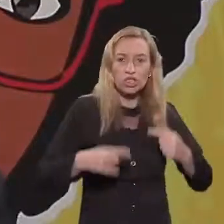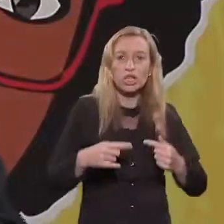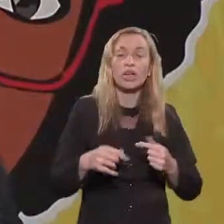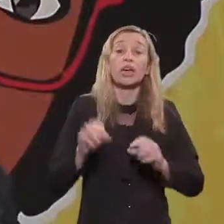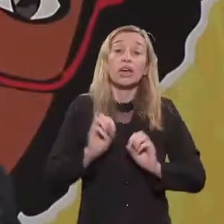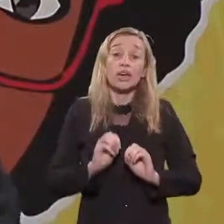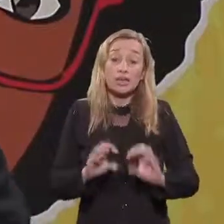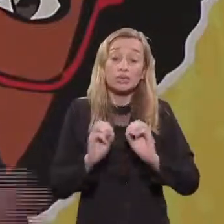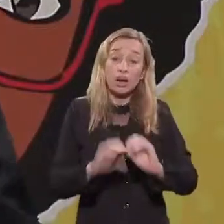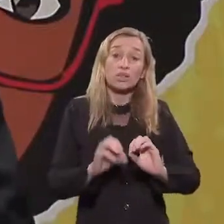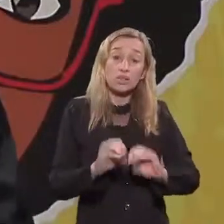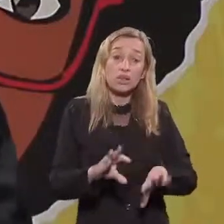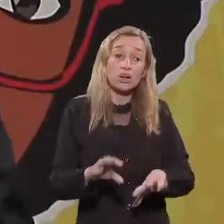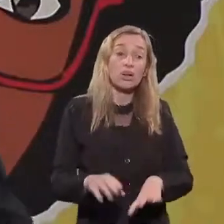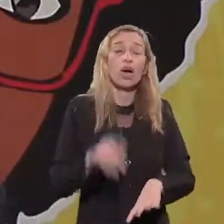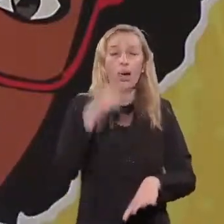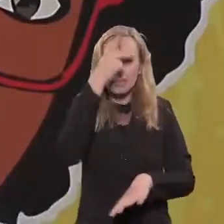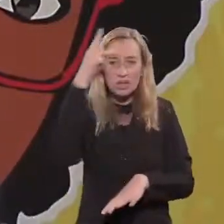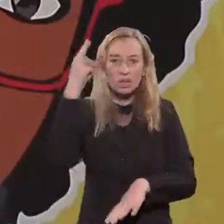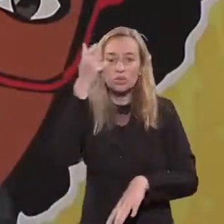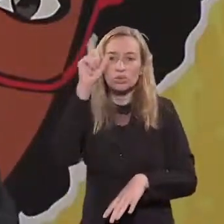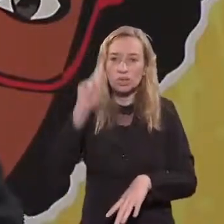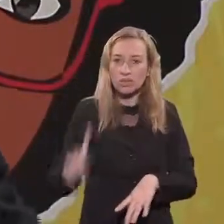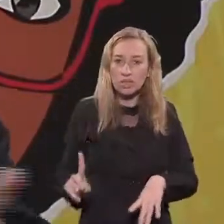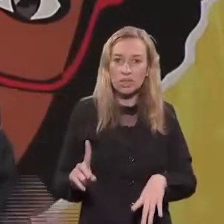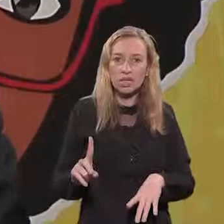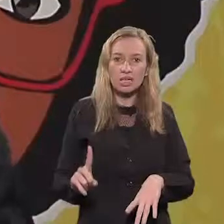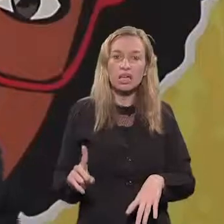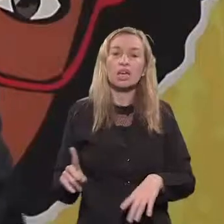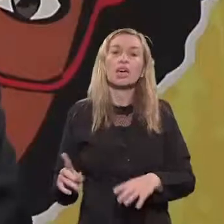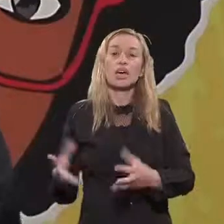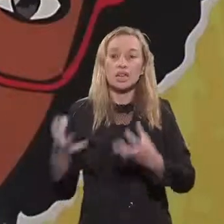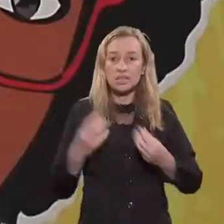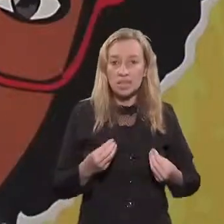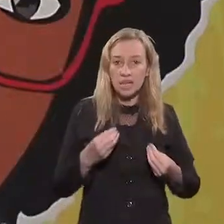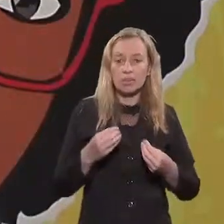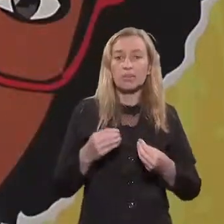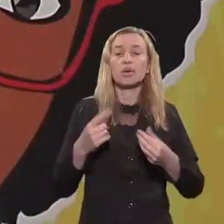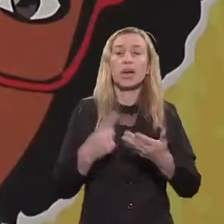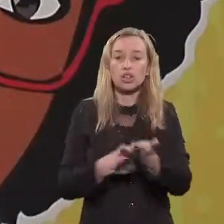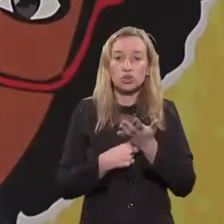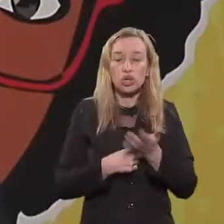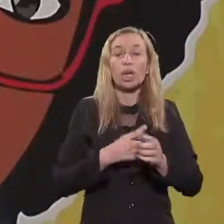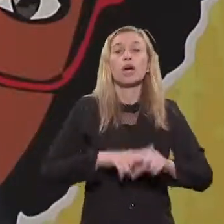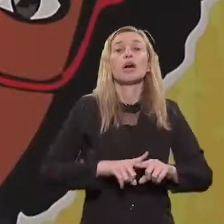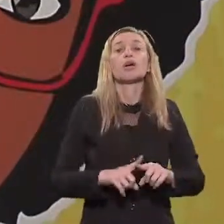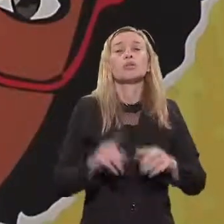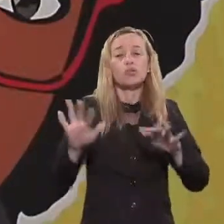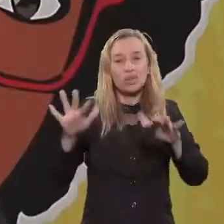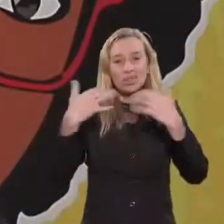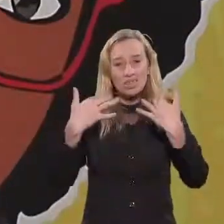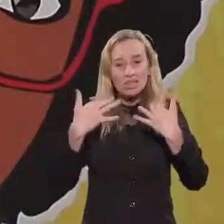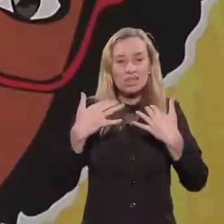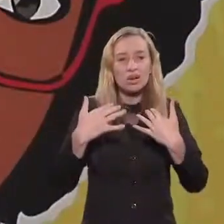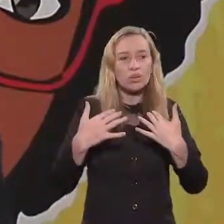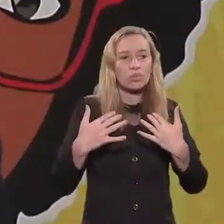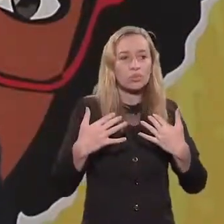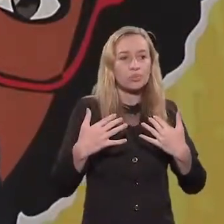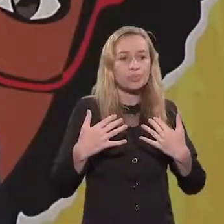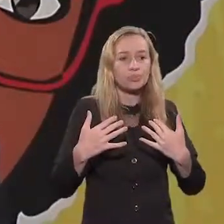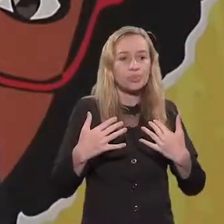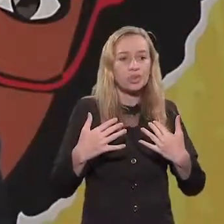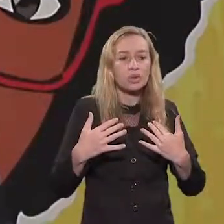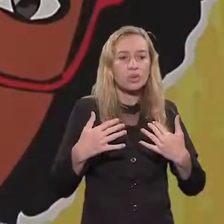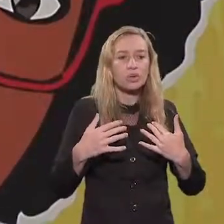outra política. Educação, pessoa com deficiência, e obviamente recebe os benefícios. Por isso que uma atenção como